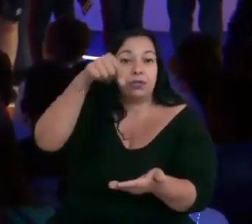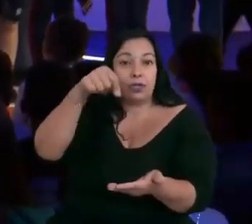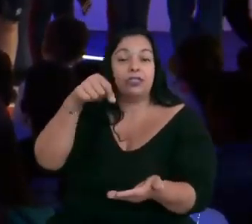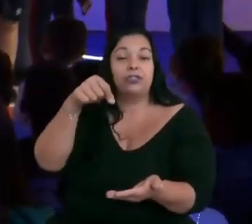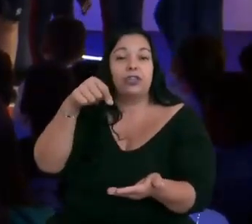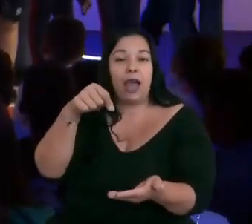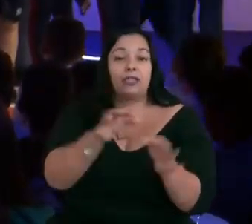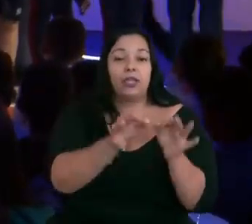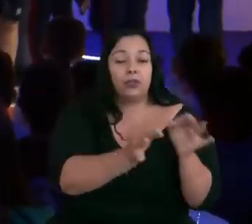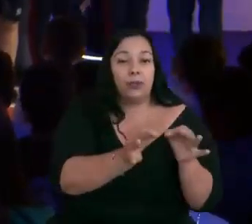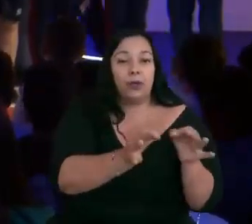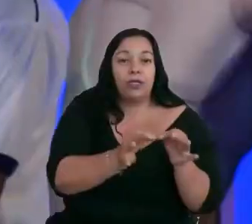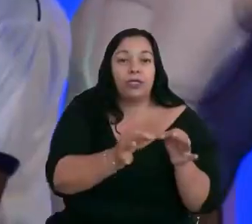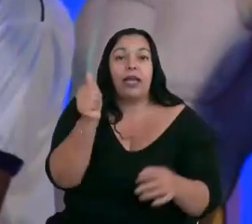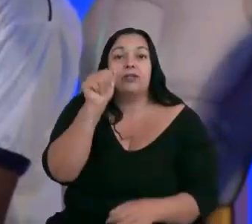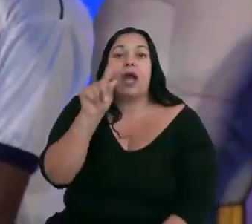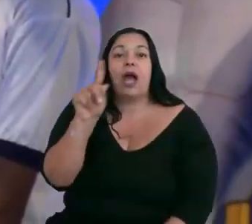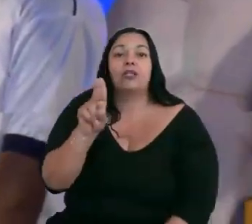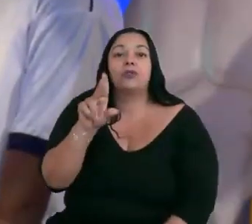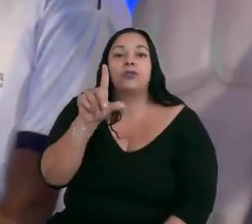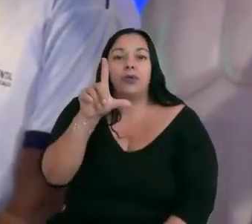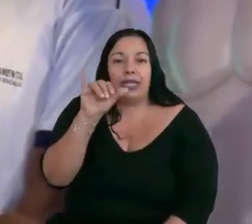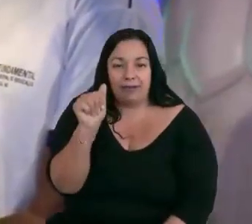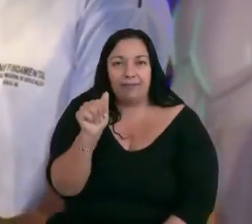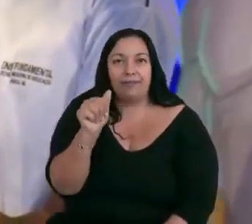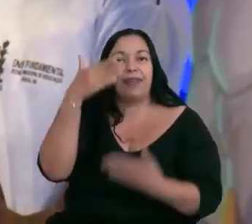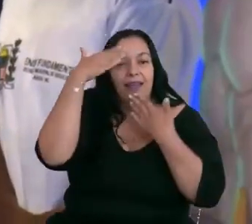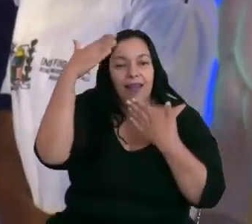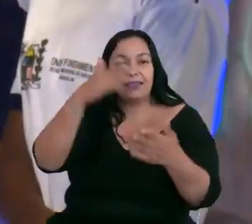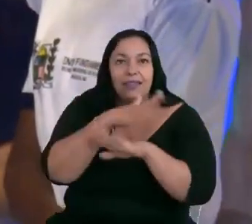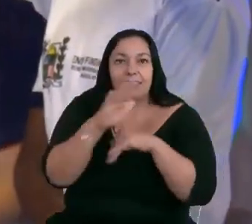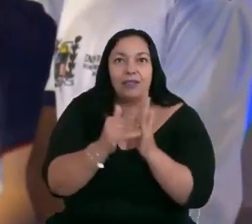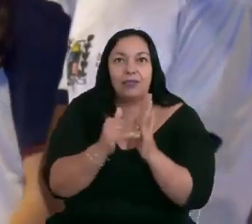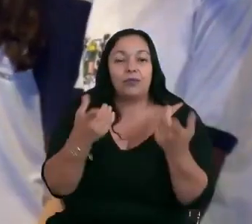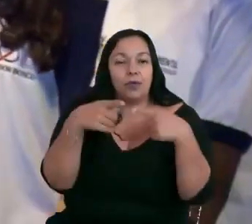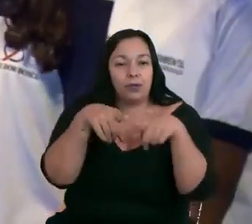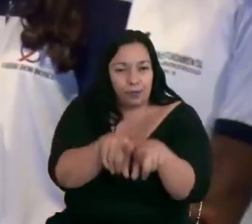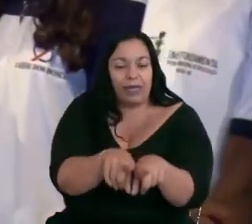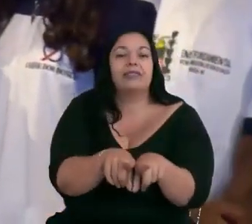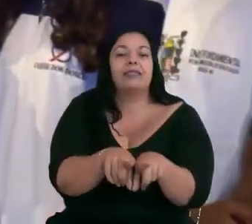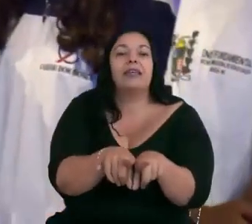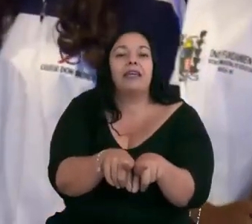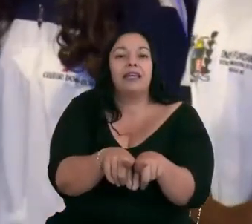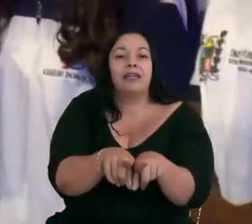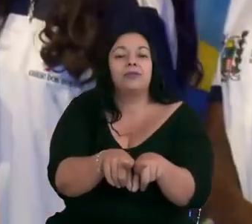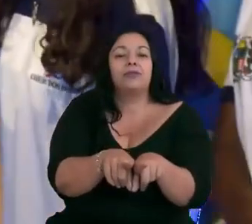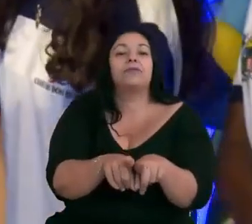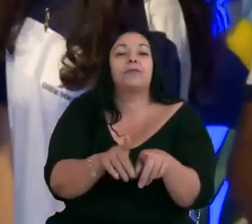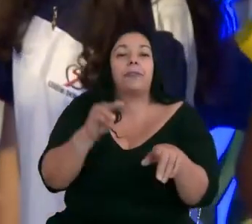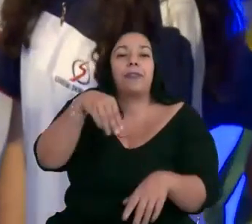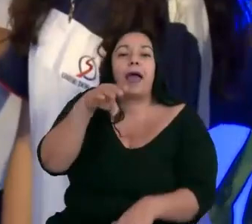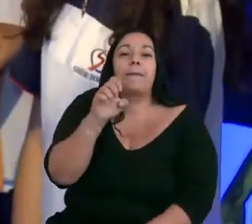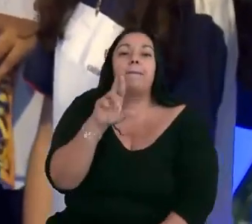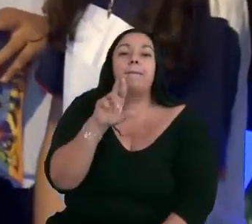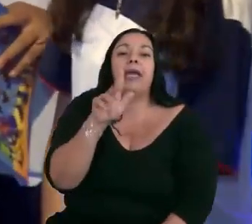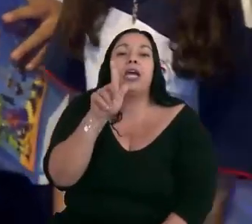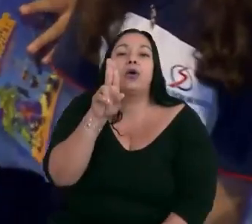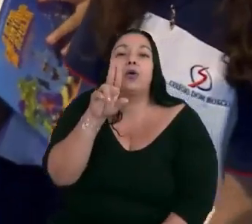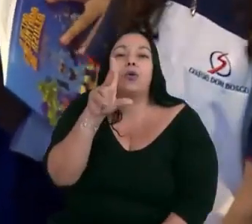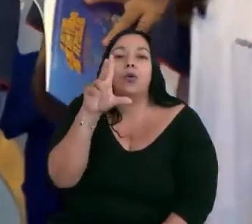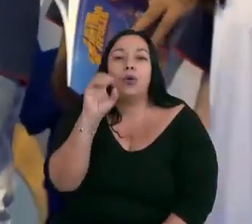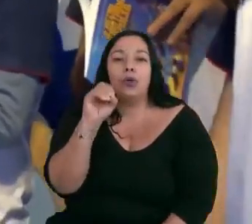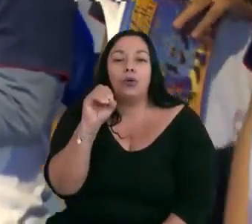Projeto Azulha. Agradecendo mais uma vez a toda a equipe da Mergulho, a toda a diretoria da